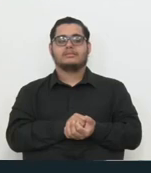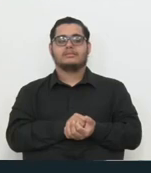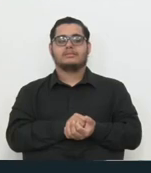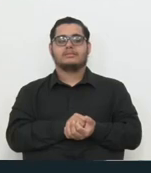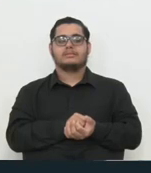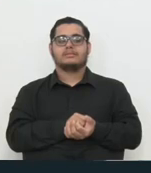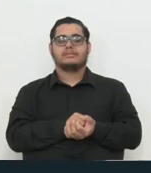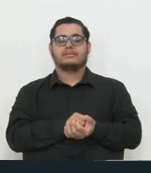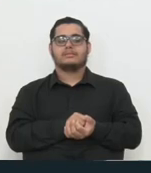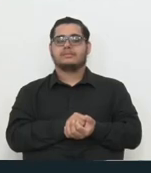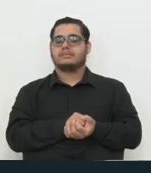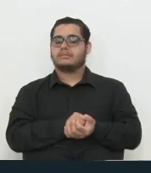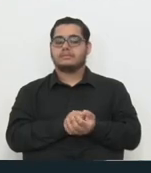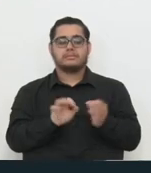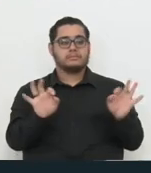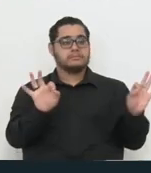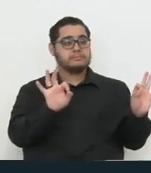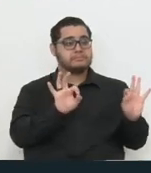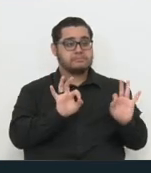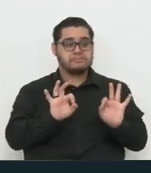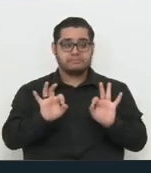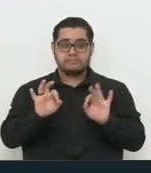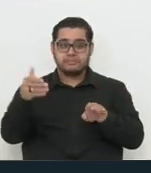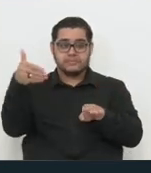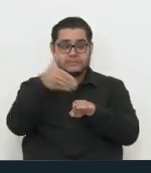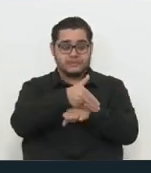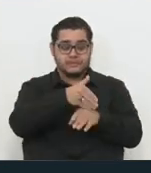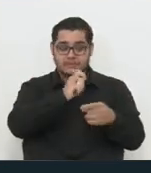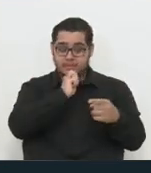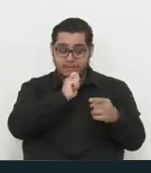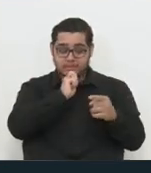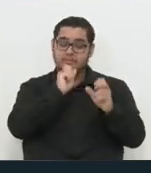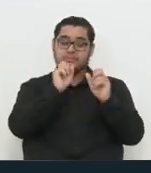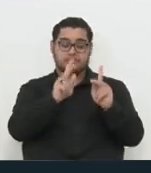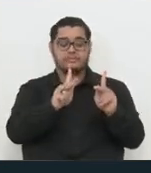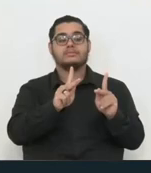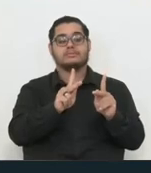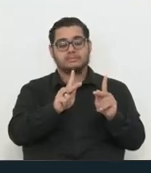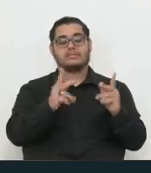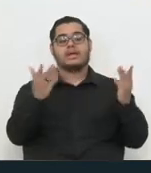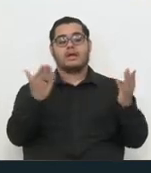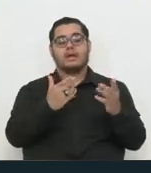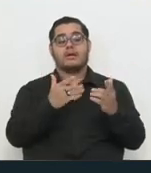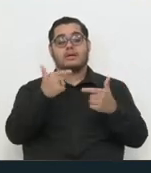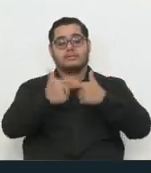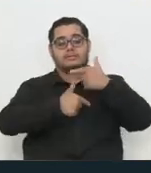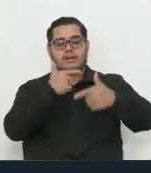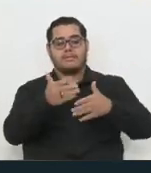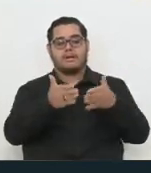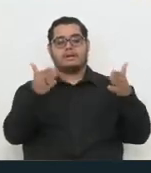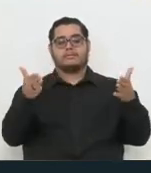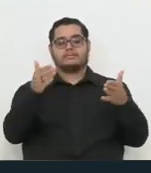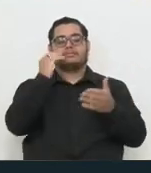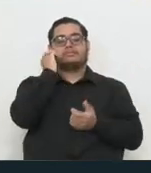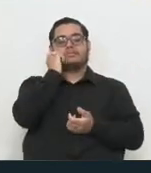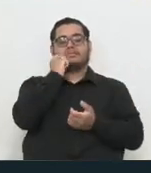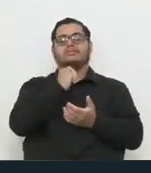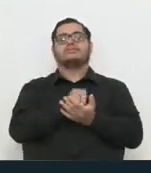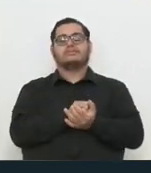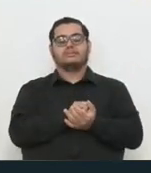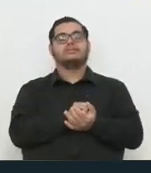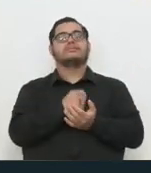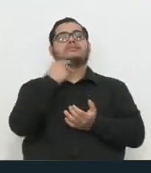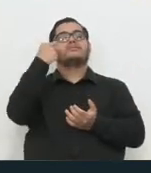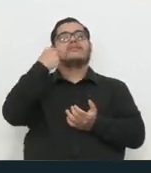não havendo mais oradores escritos na Tribuna Livre passamos ao grande expediente pela ordem